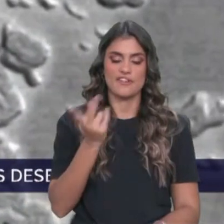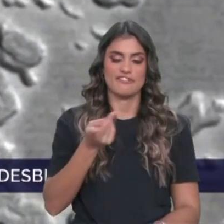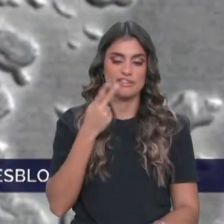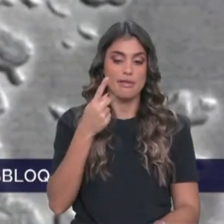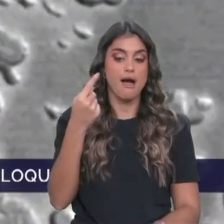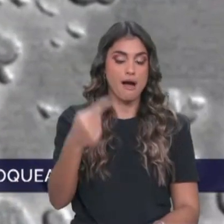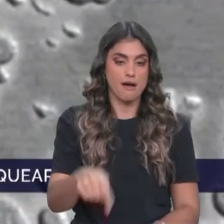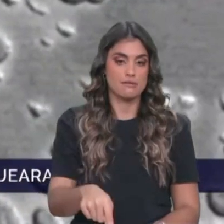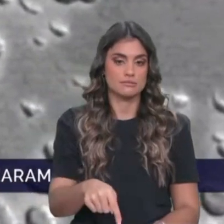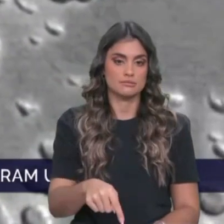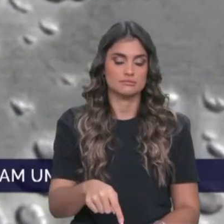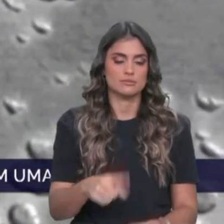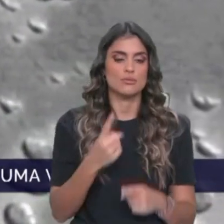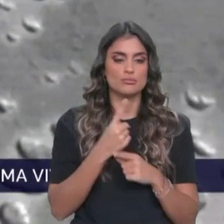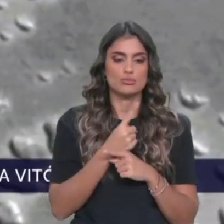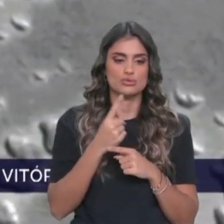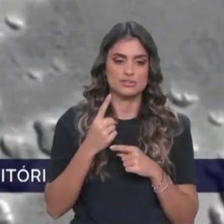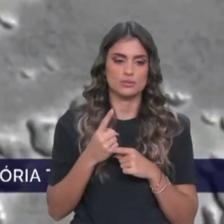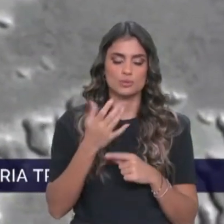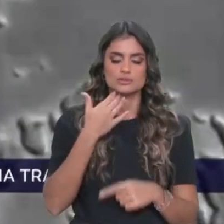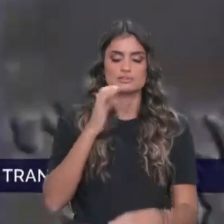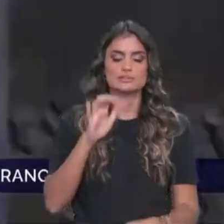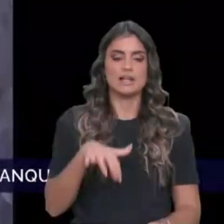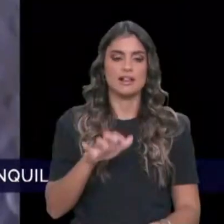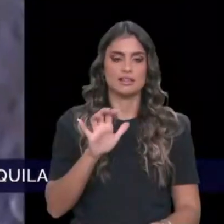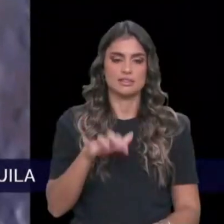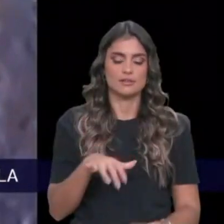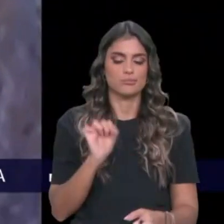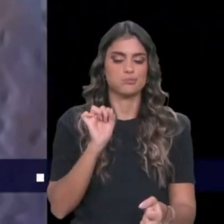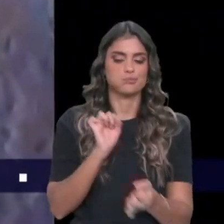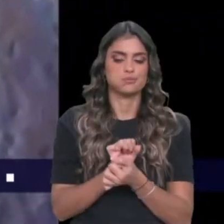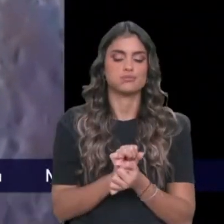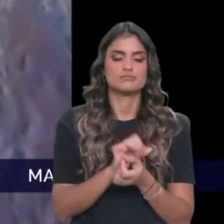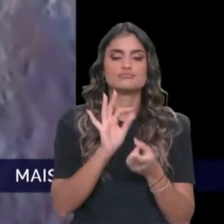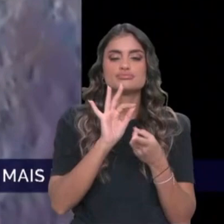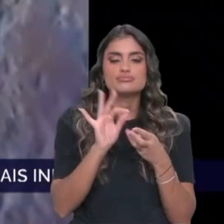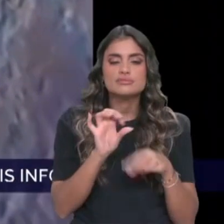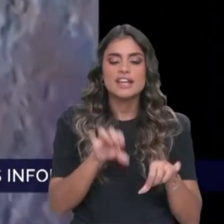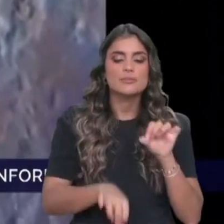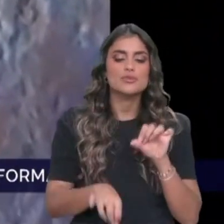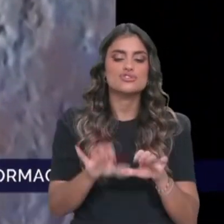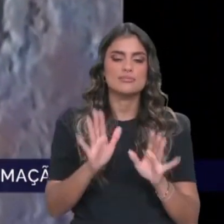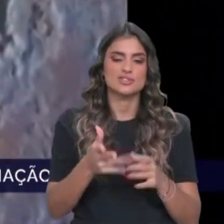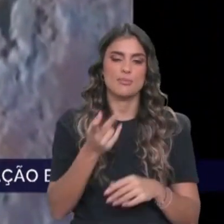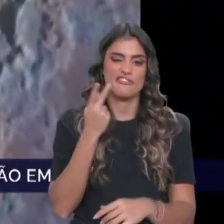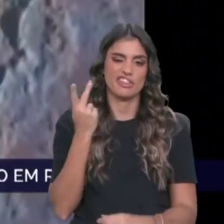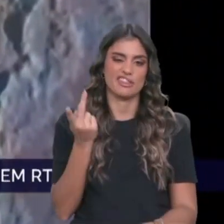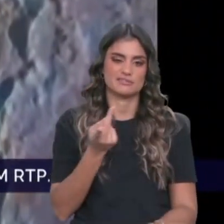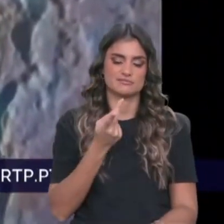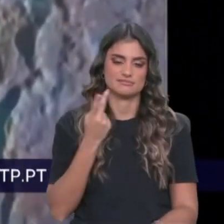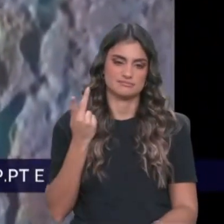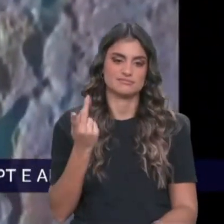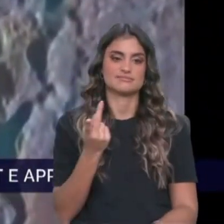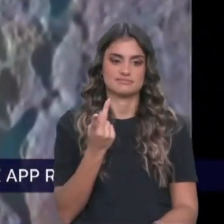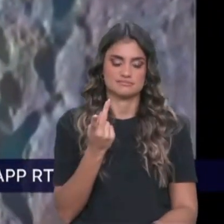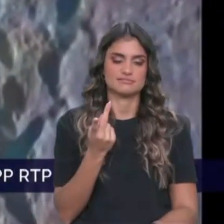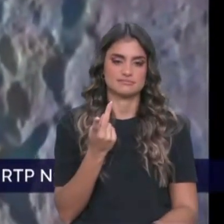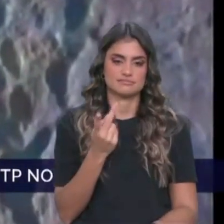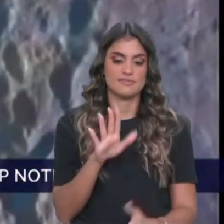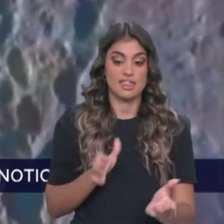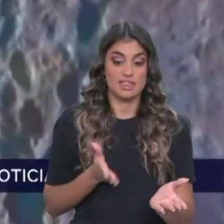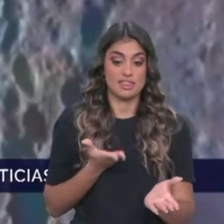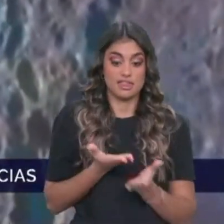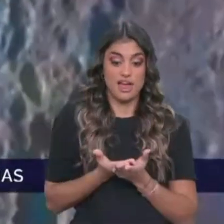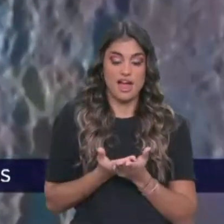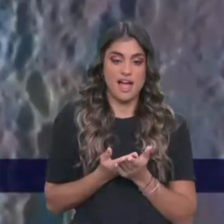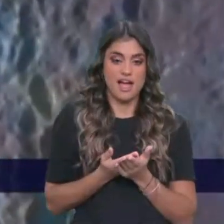vida, porque aquele sal conseguiu aprisionar os elementos químicos que são necessários à vida. E, portanto, isto abre também uma porta para a